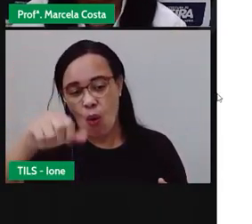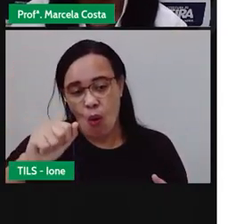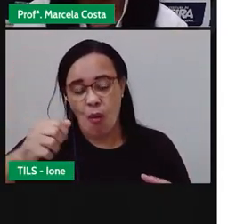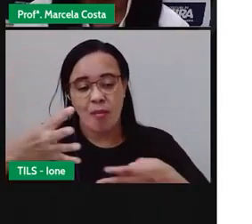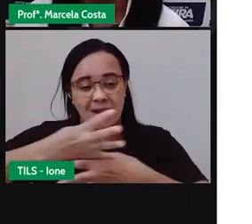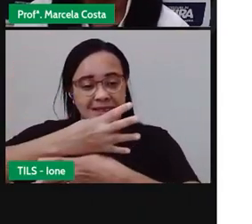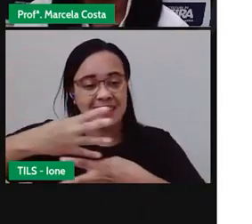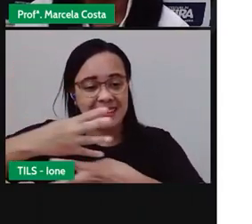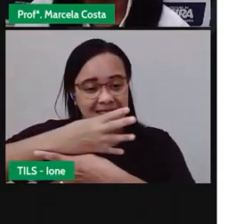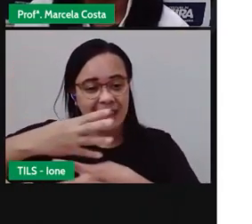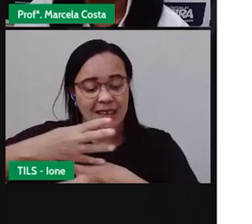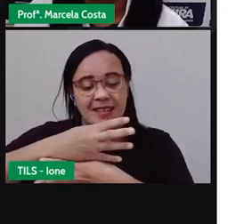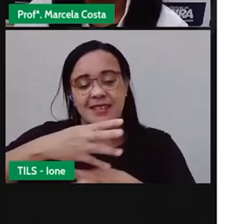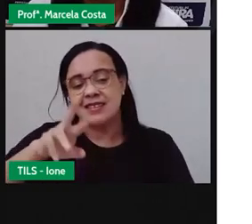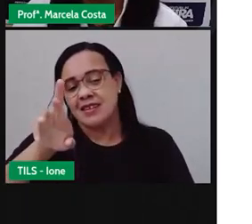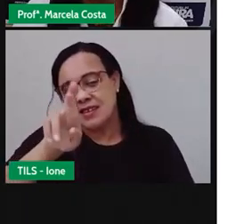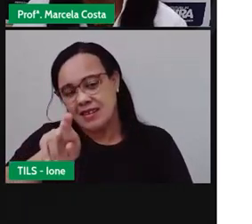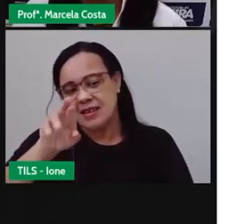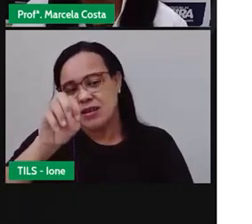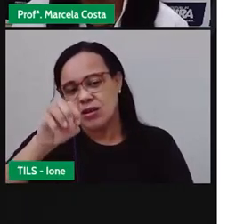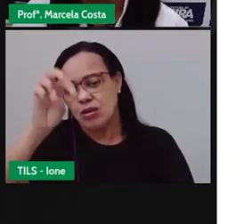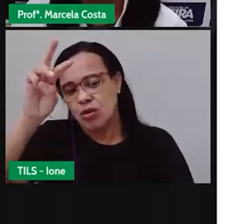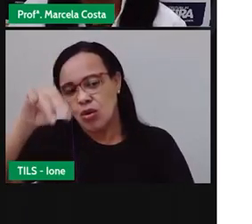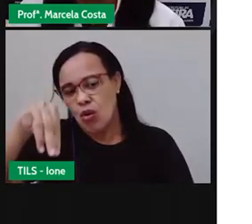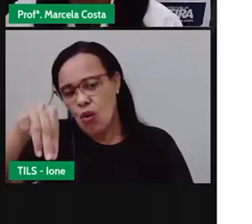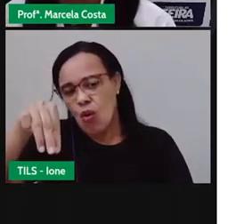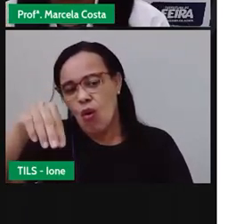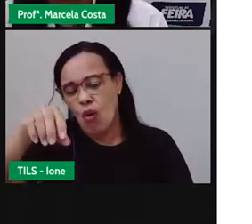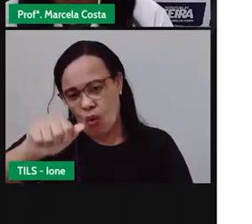aqui está representando, né,